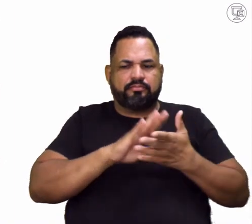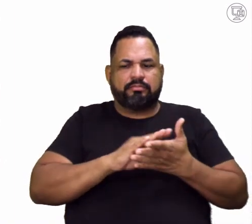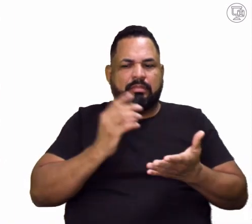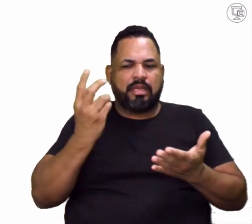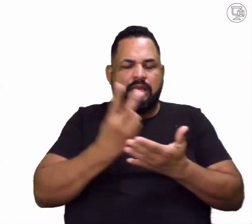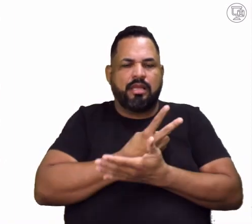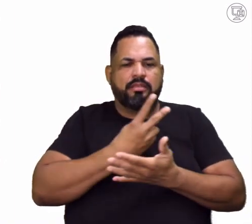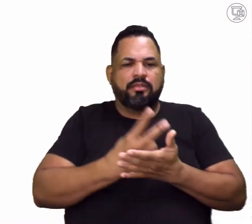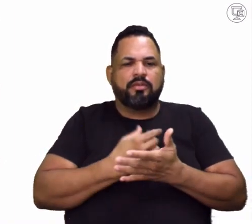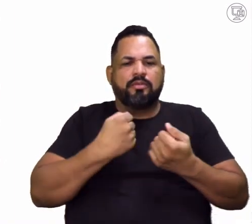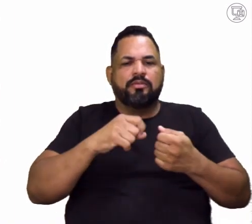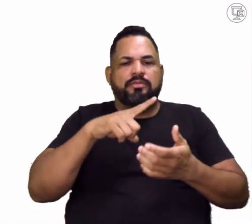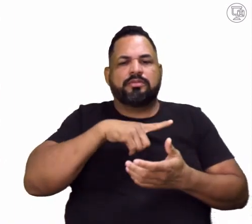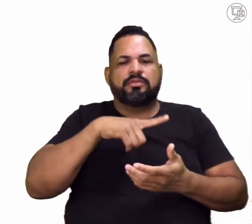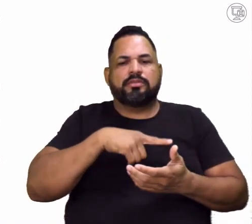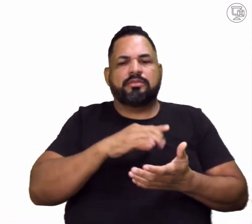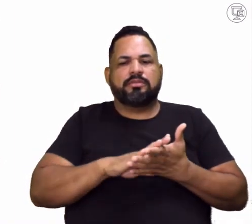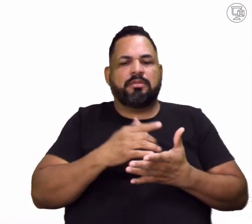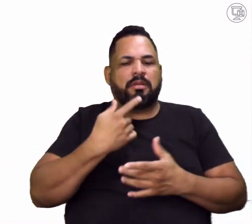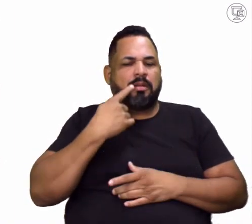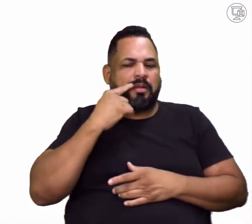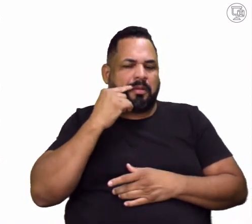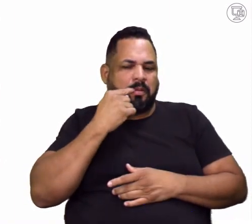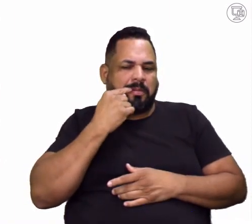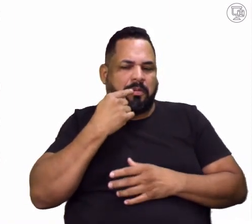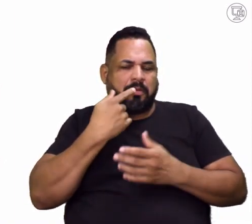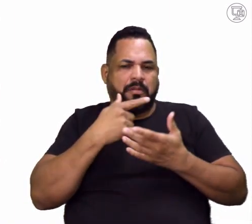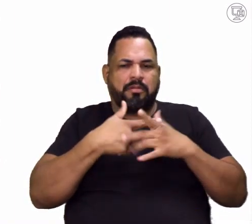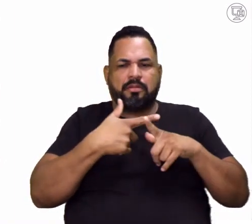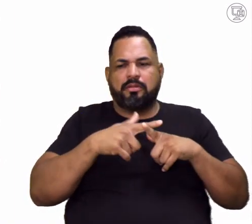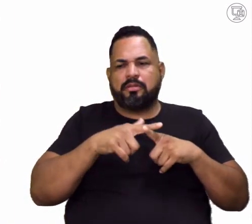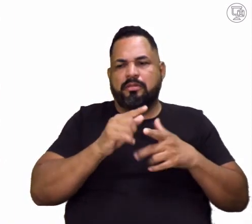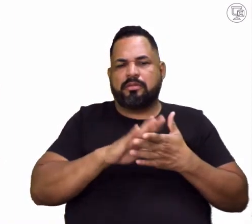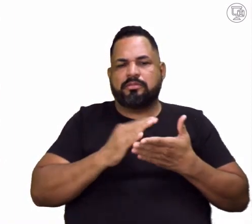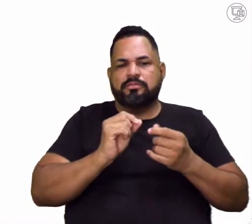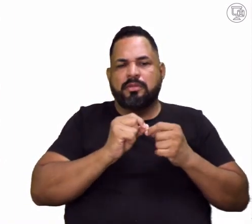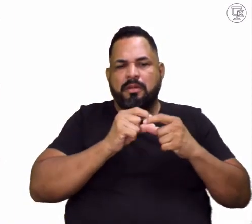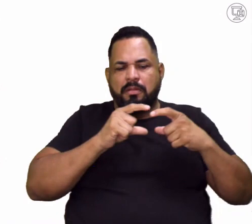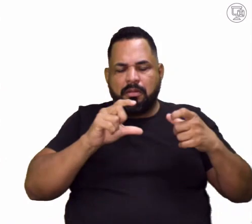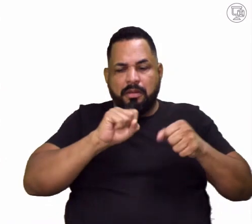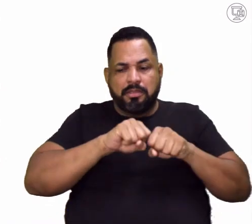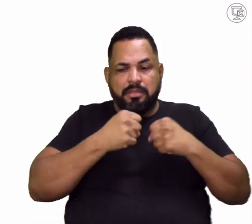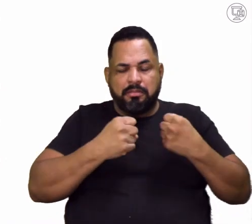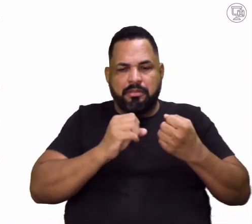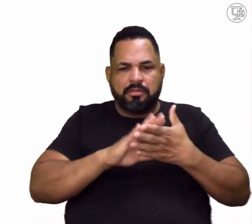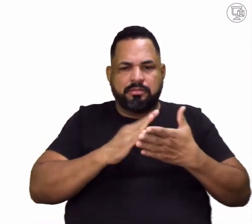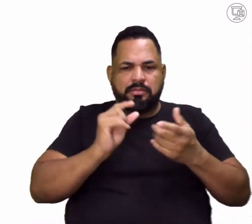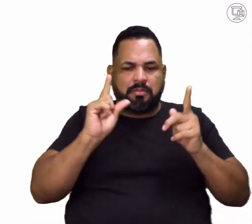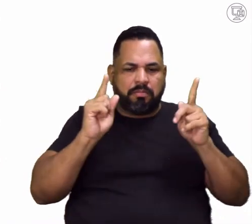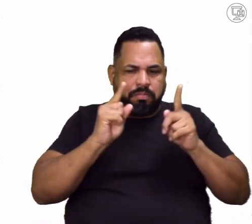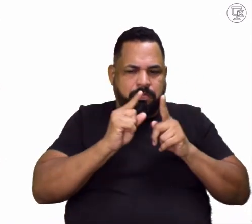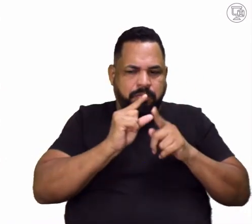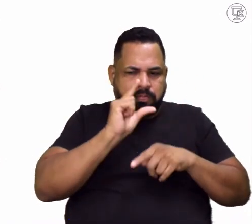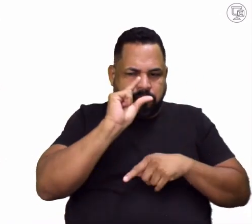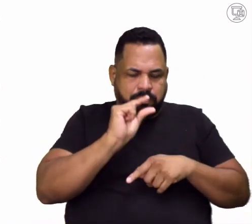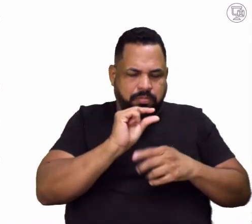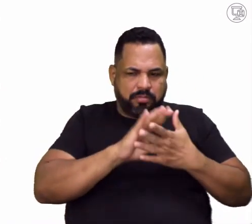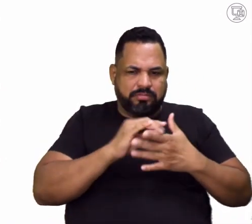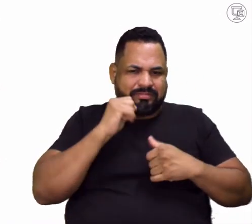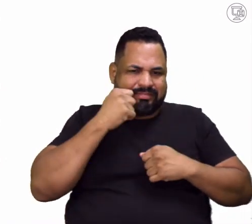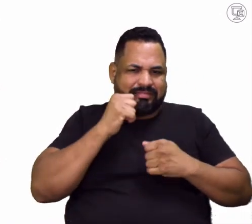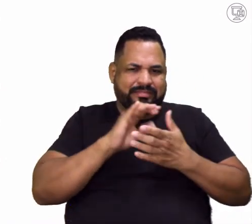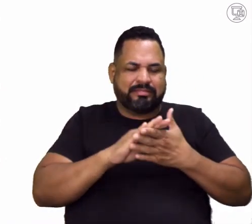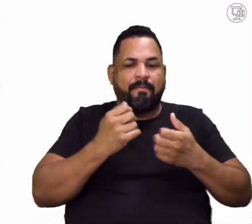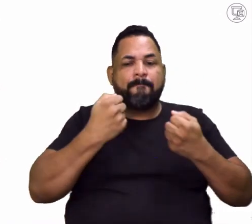inadequado podendo provocar sérias lesões ao dente se ele dilatar mais do que o dente pode quebrar o dente se dilatar menos se tiver muito